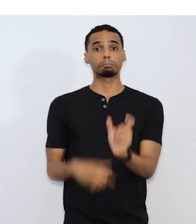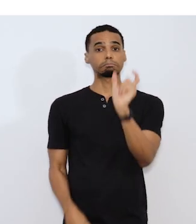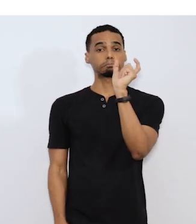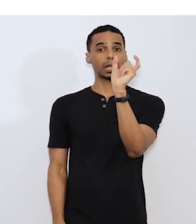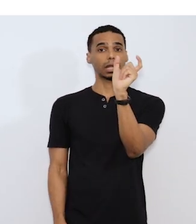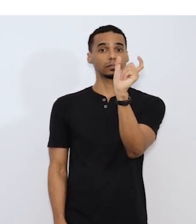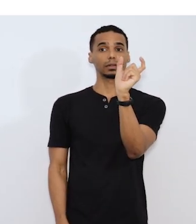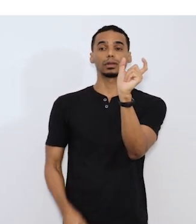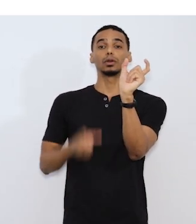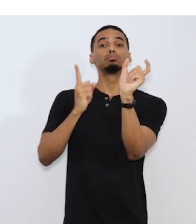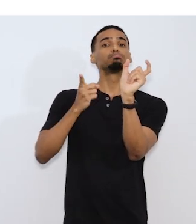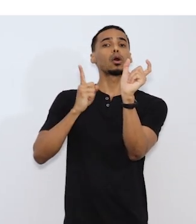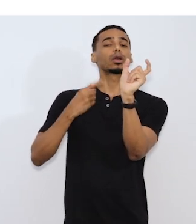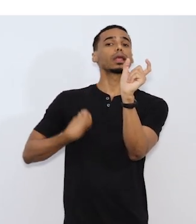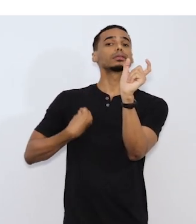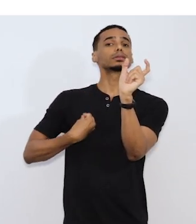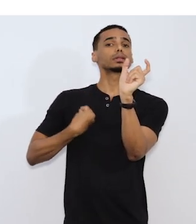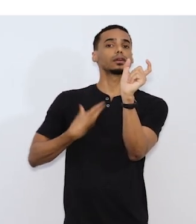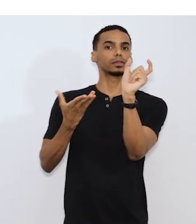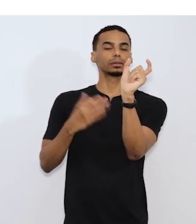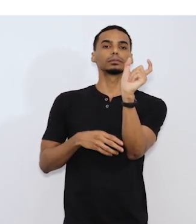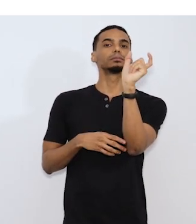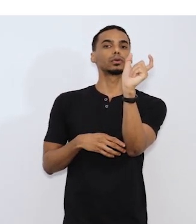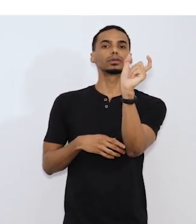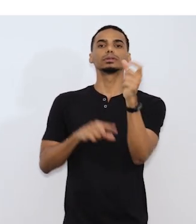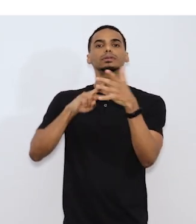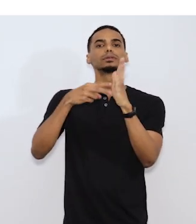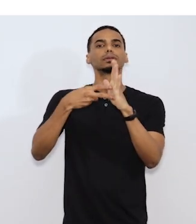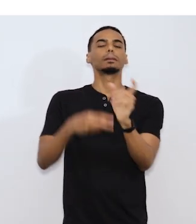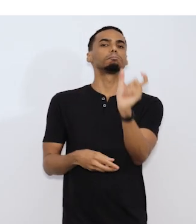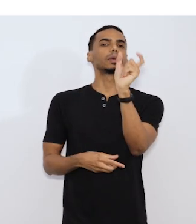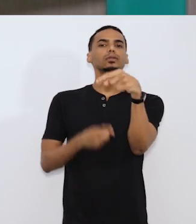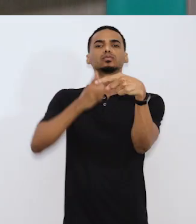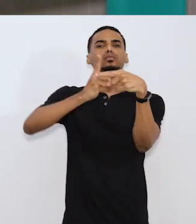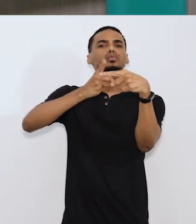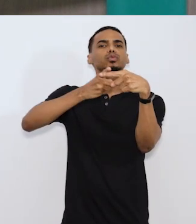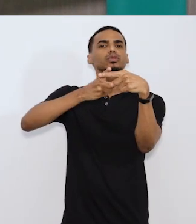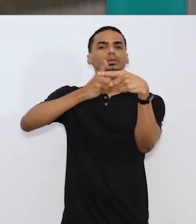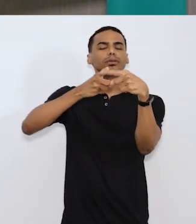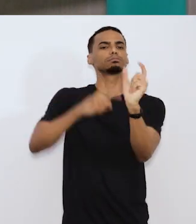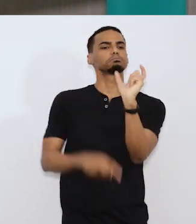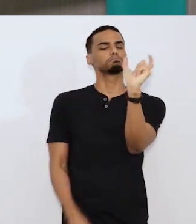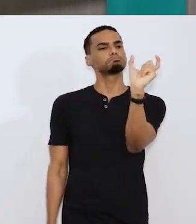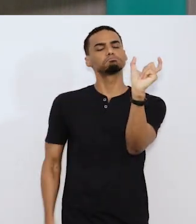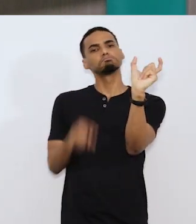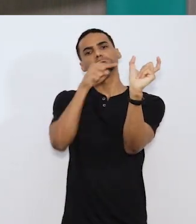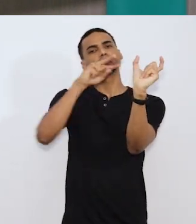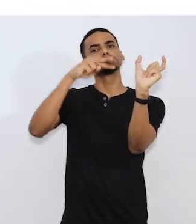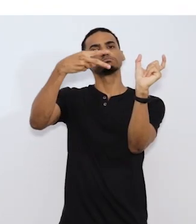frase porque ele estava lá introduz uma ideia de... Essa palavra porque me dá uma ideia